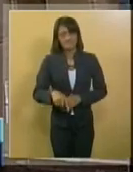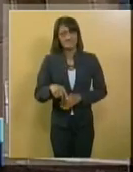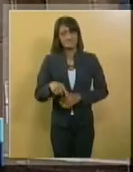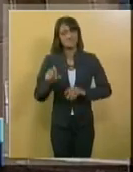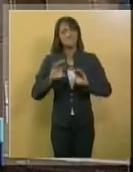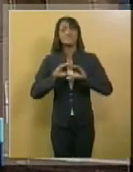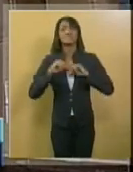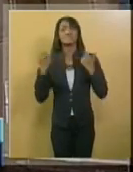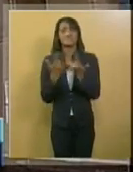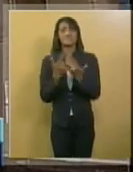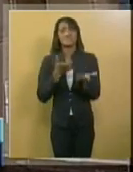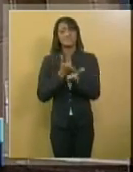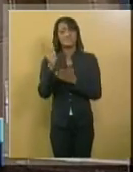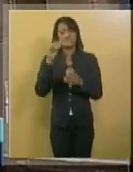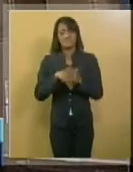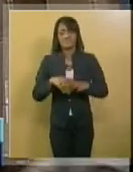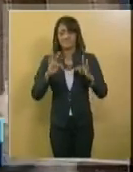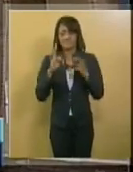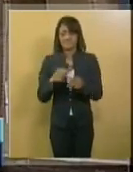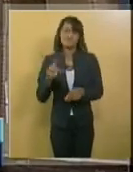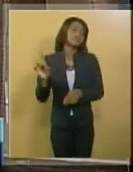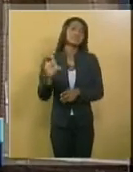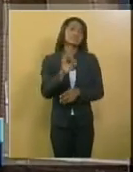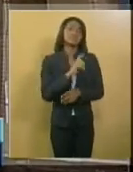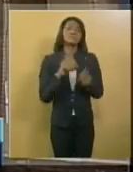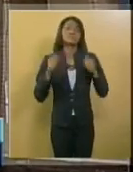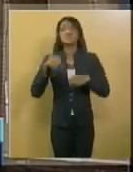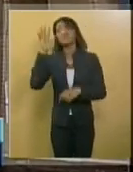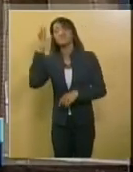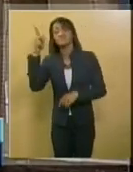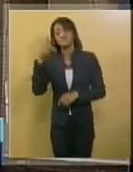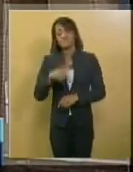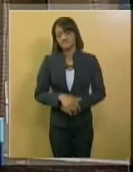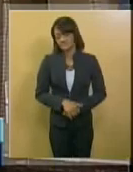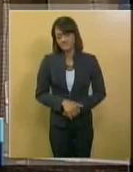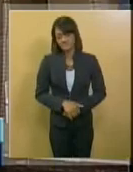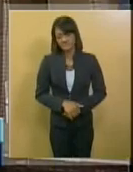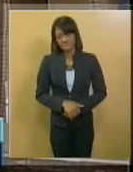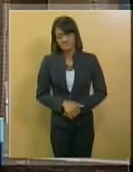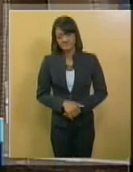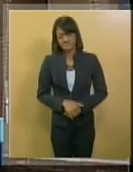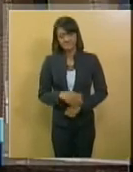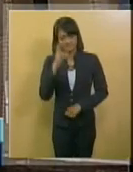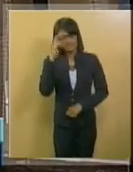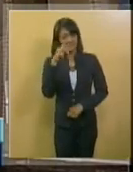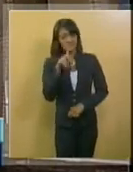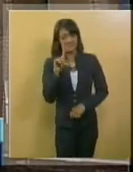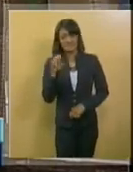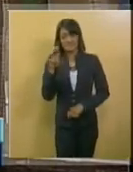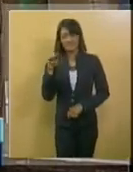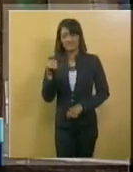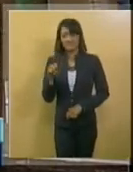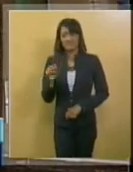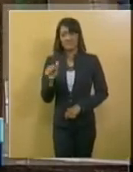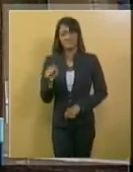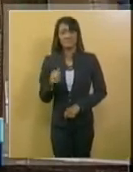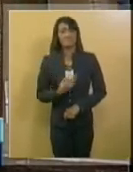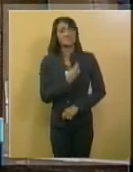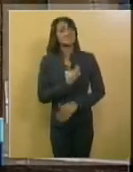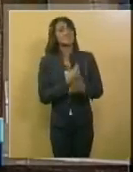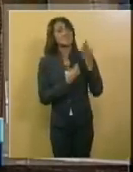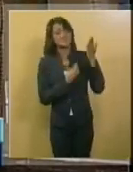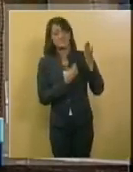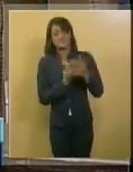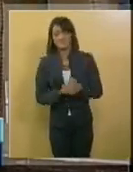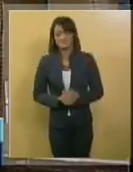por unanimidade, porque cada um de nós pode ser vítima disso. E a senhora Débora está aqui presente, tá? Vamos